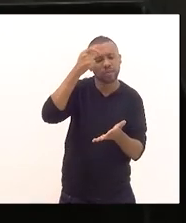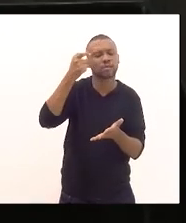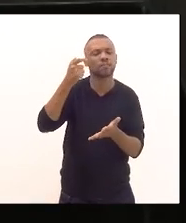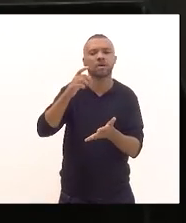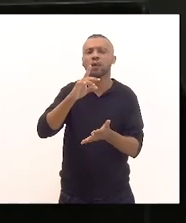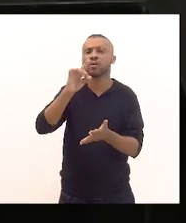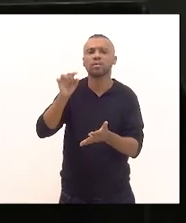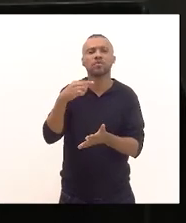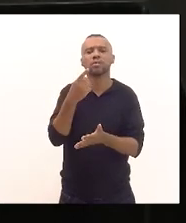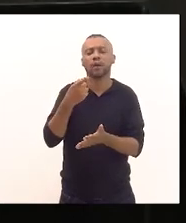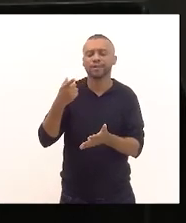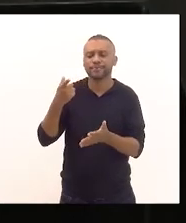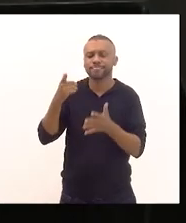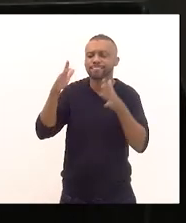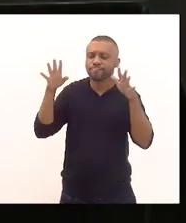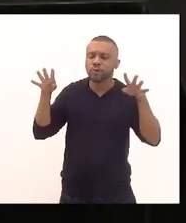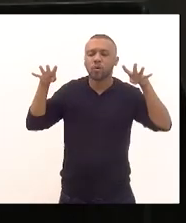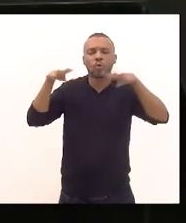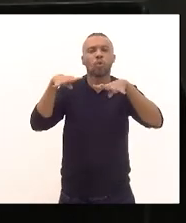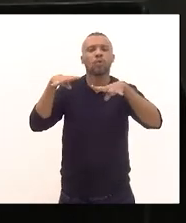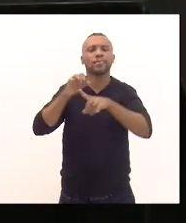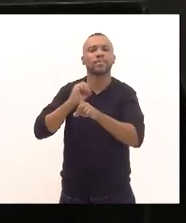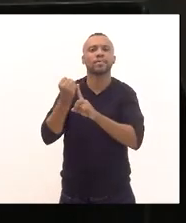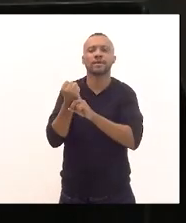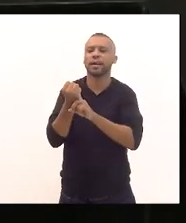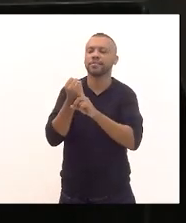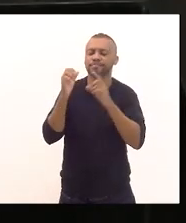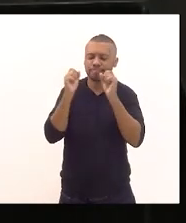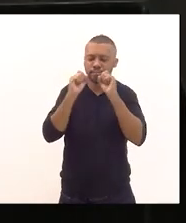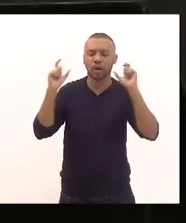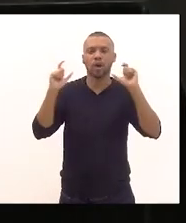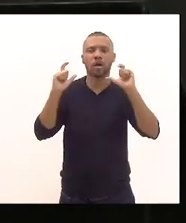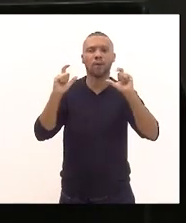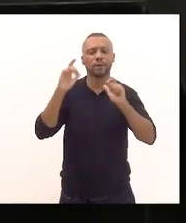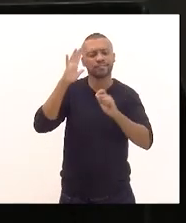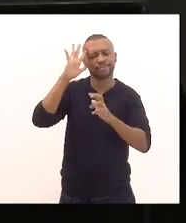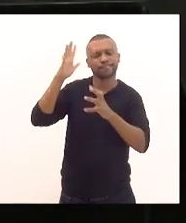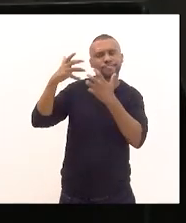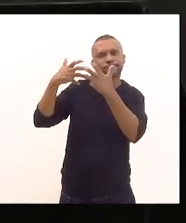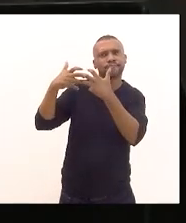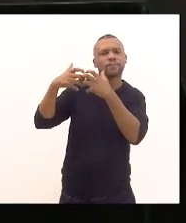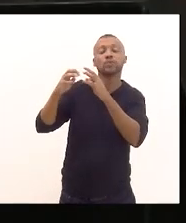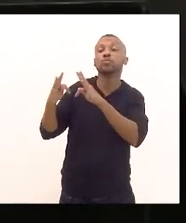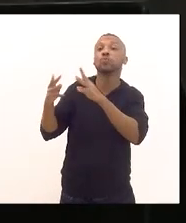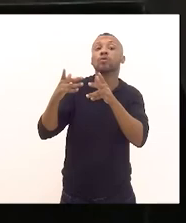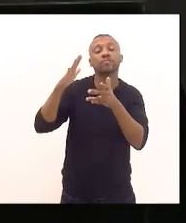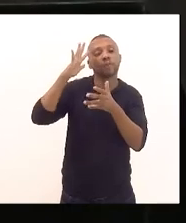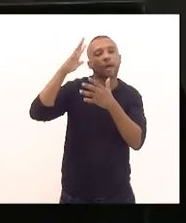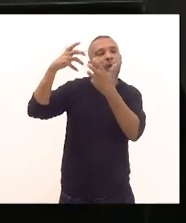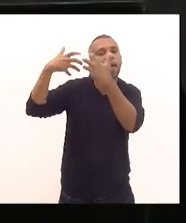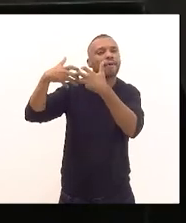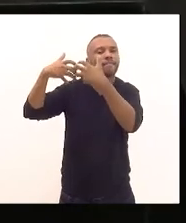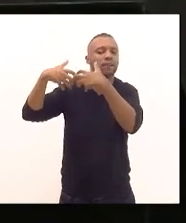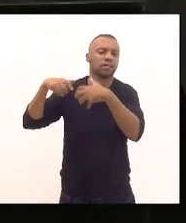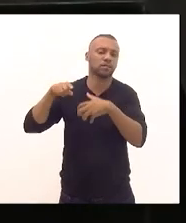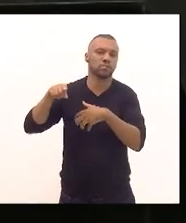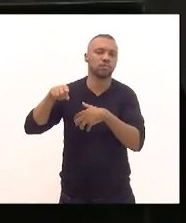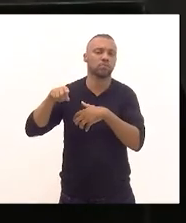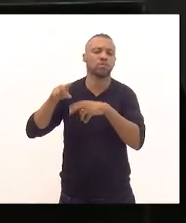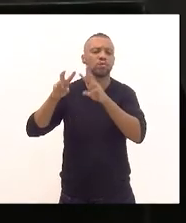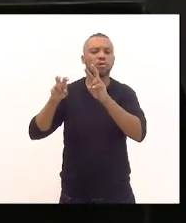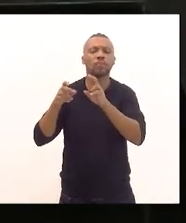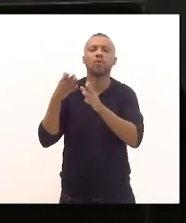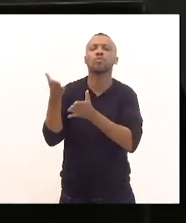que nós chamamos a atenção da sociedade para que todos reflitam não é para que todos reflitam nos